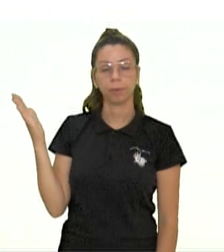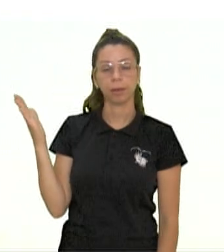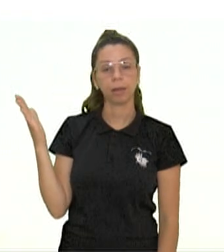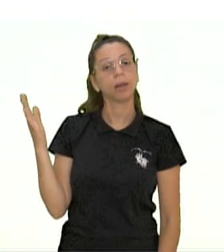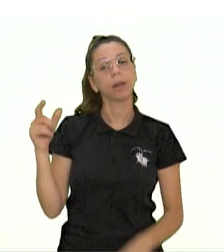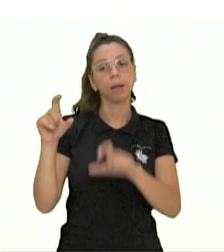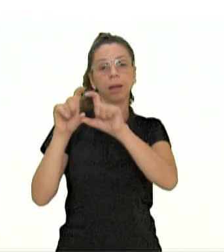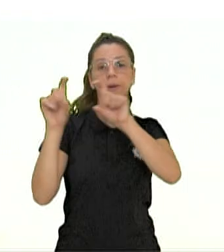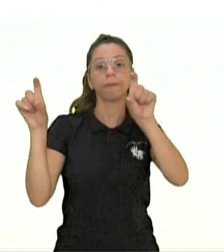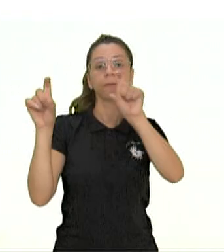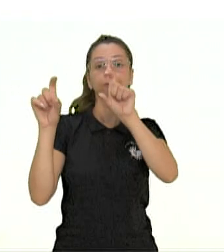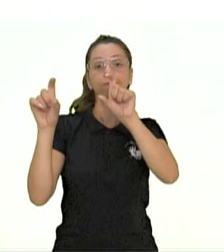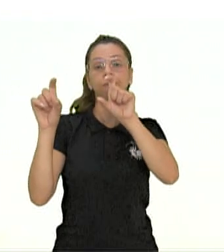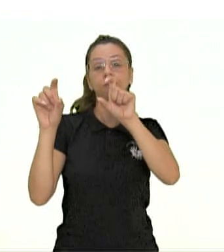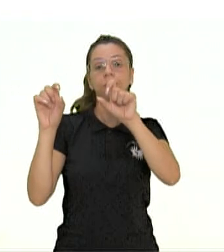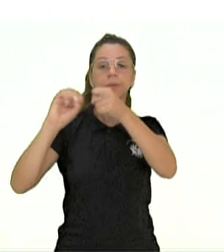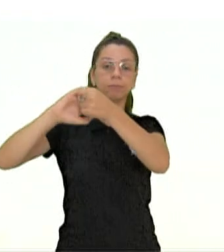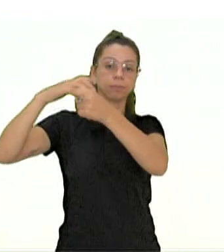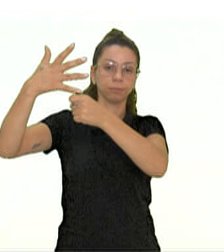função exponencial.